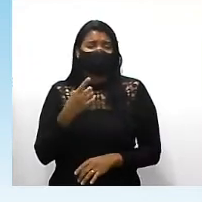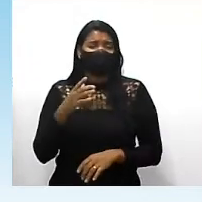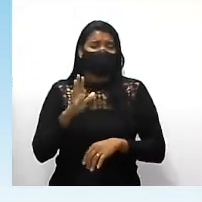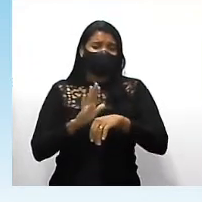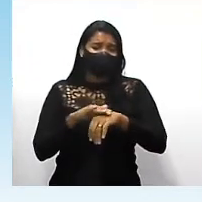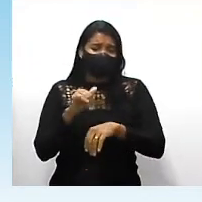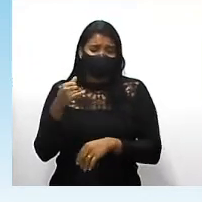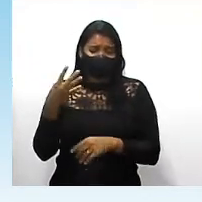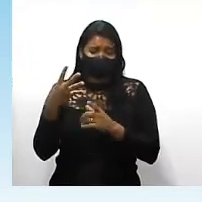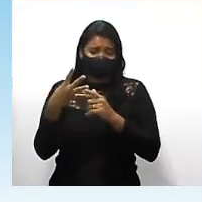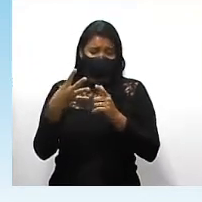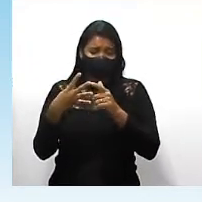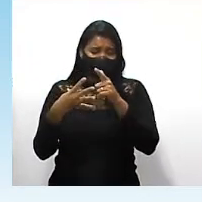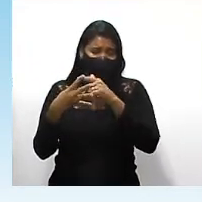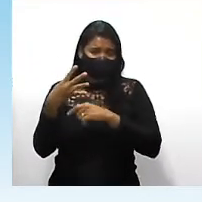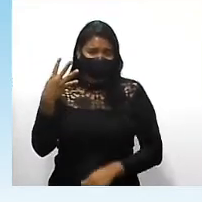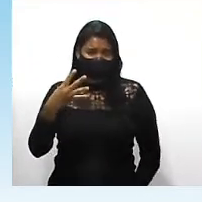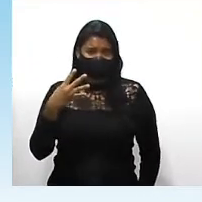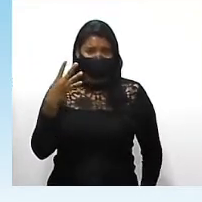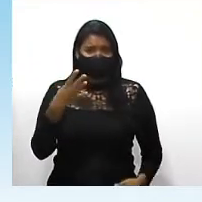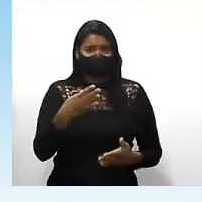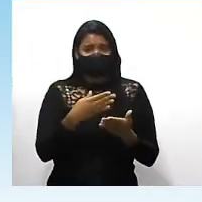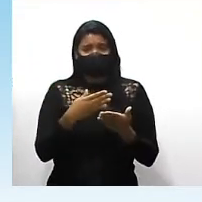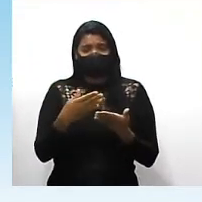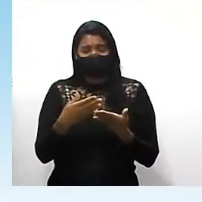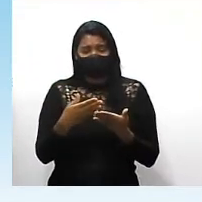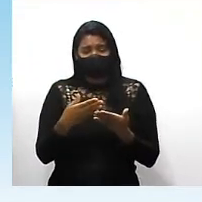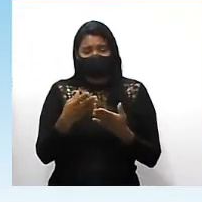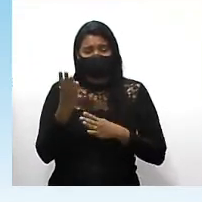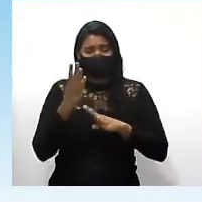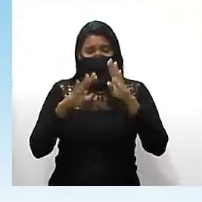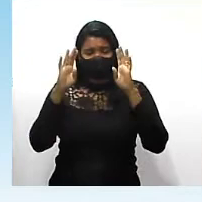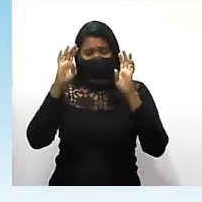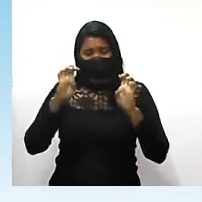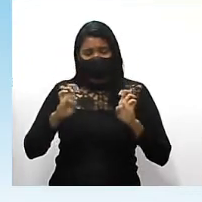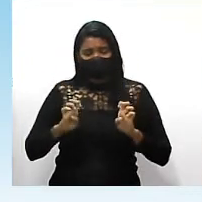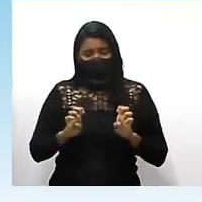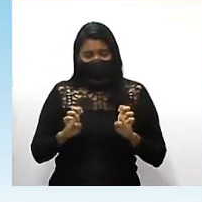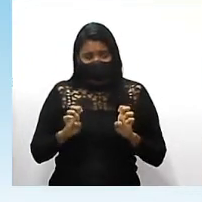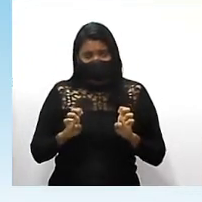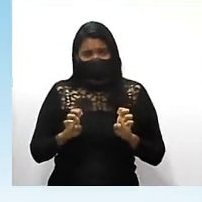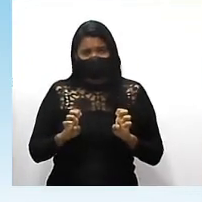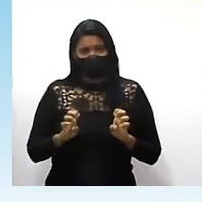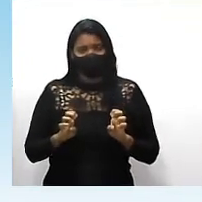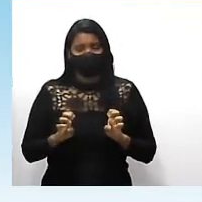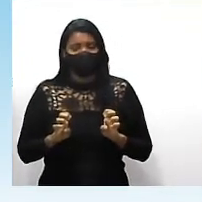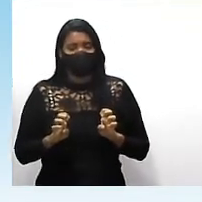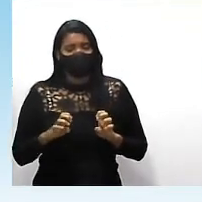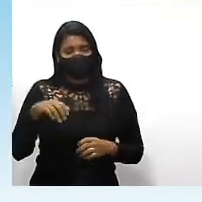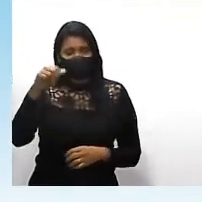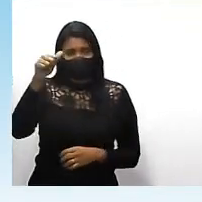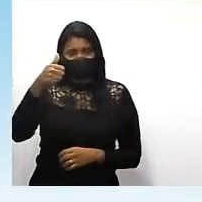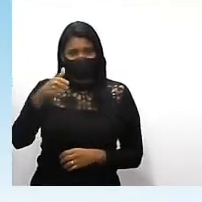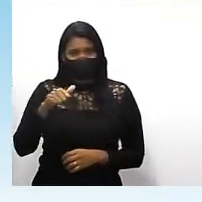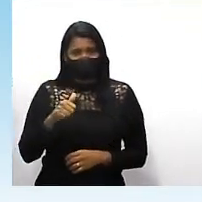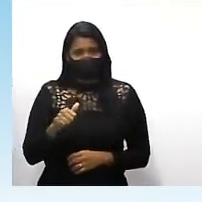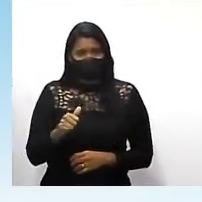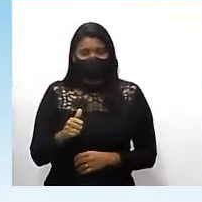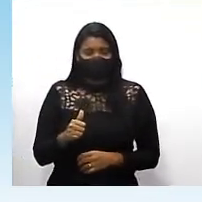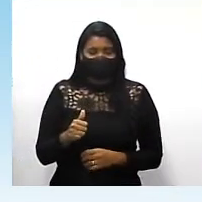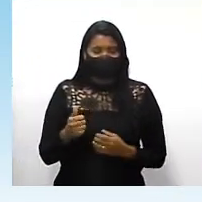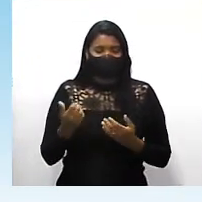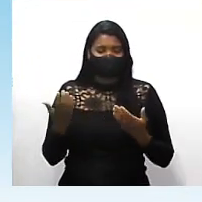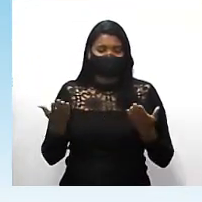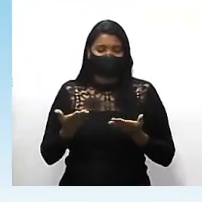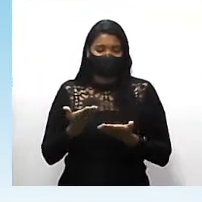dos 4 princípios da bioética. Esses princípios são analisados de forma mais detalhada